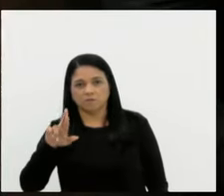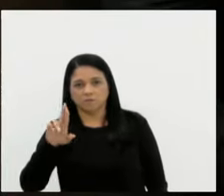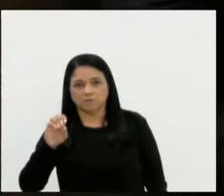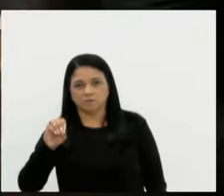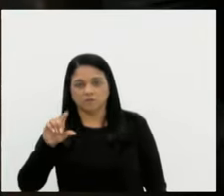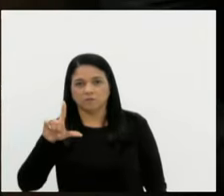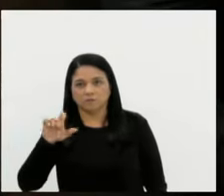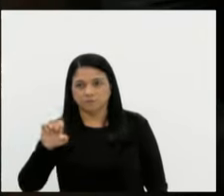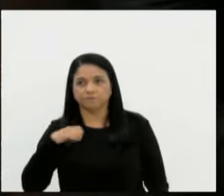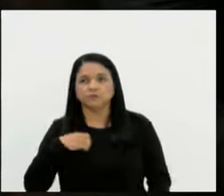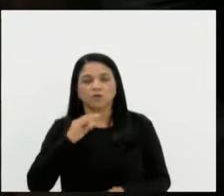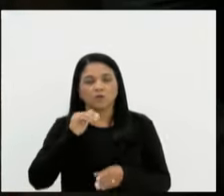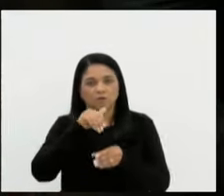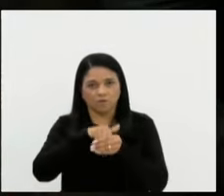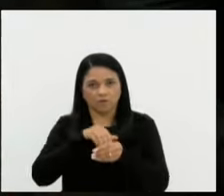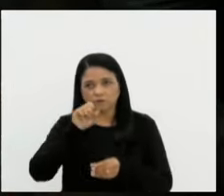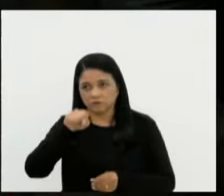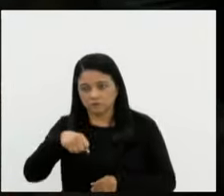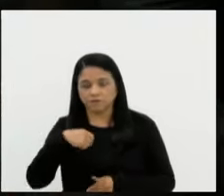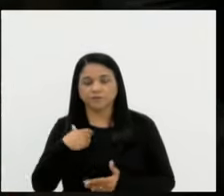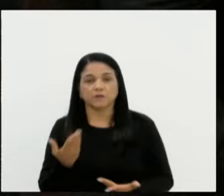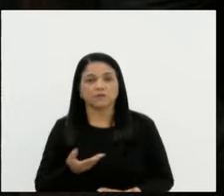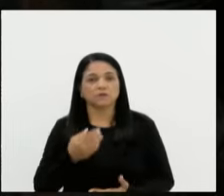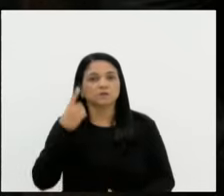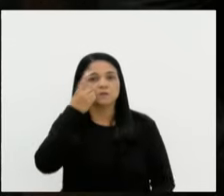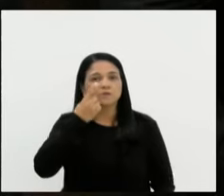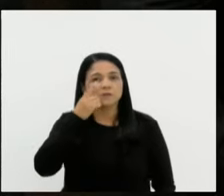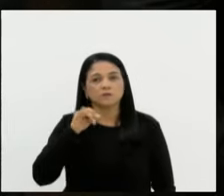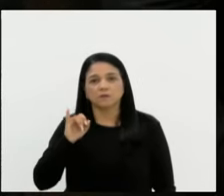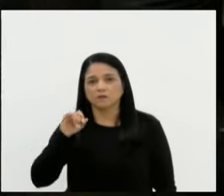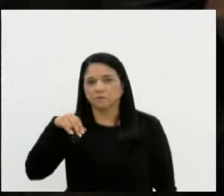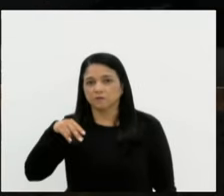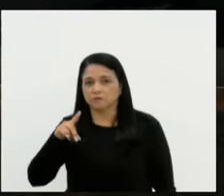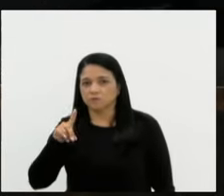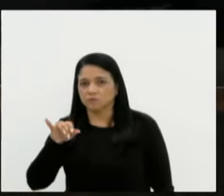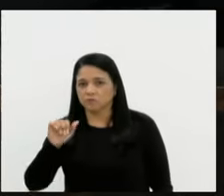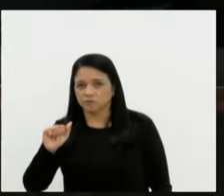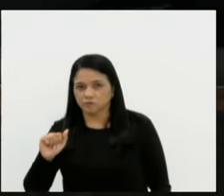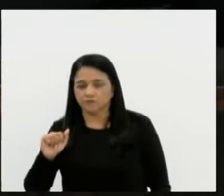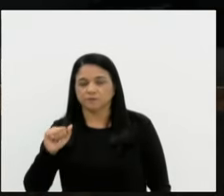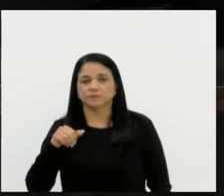voto sim. Deputada Índia Armelau.